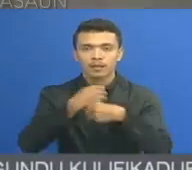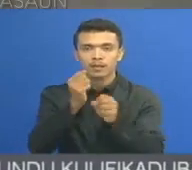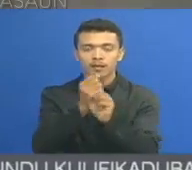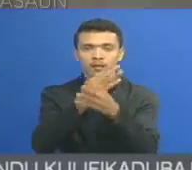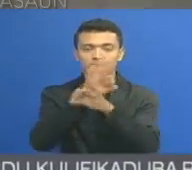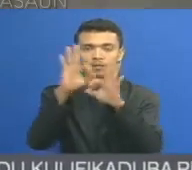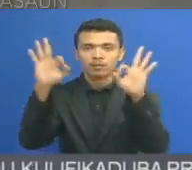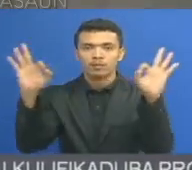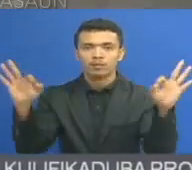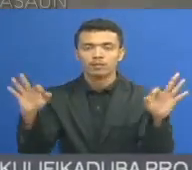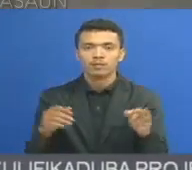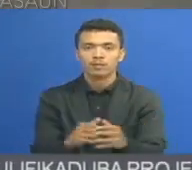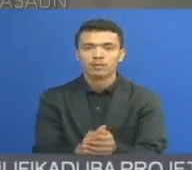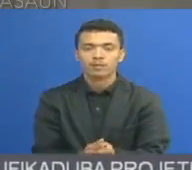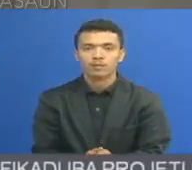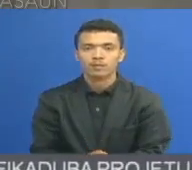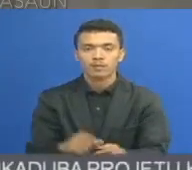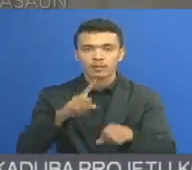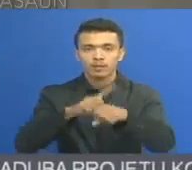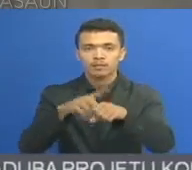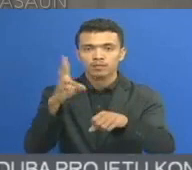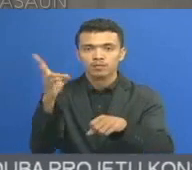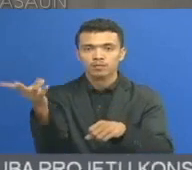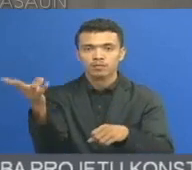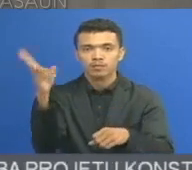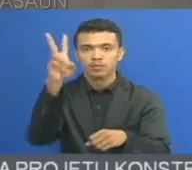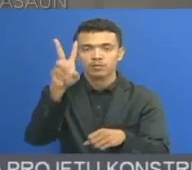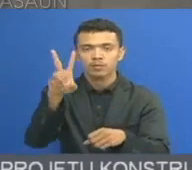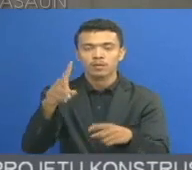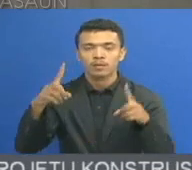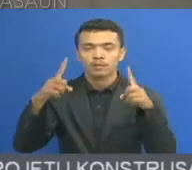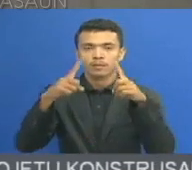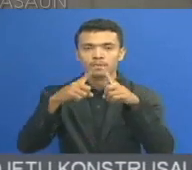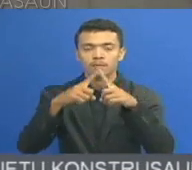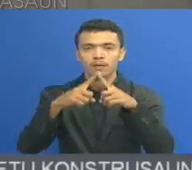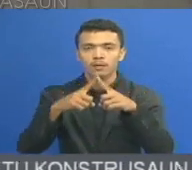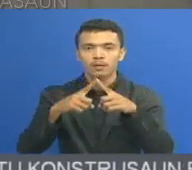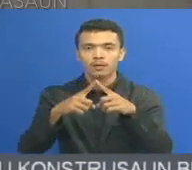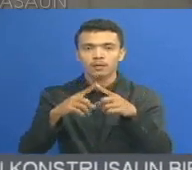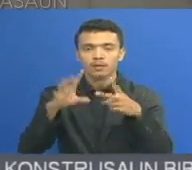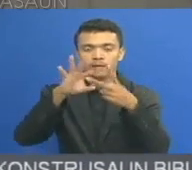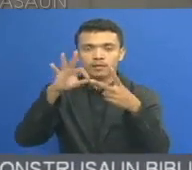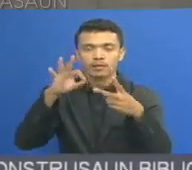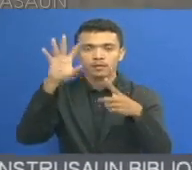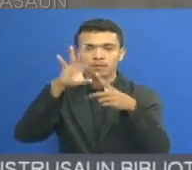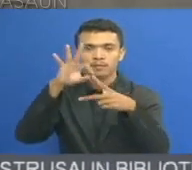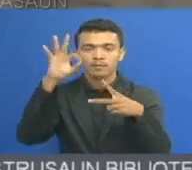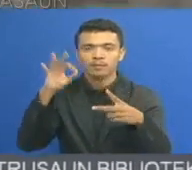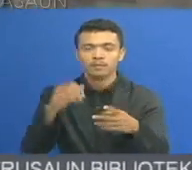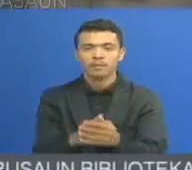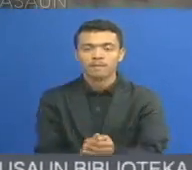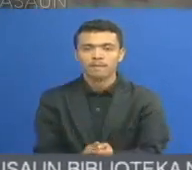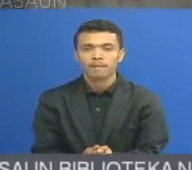neveita. Deve o em 72 horas, né? Bale apuramento nacional. E